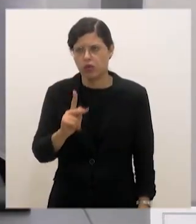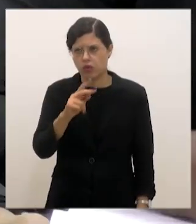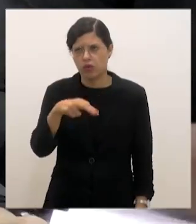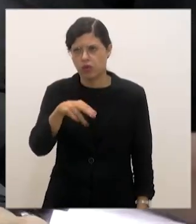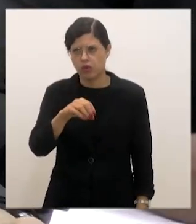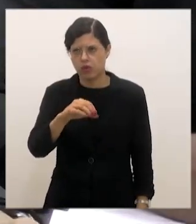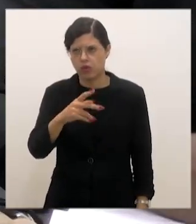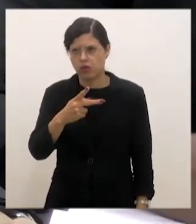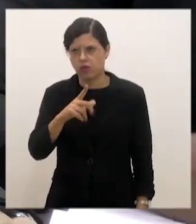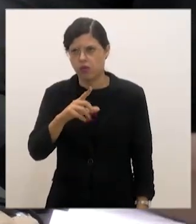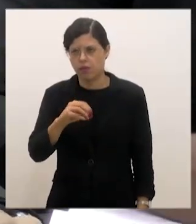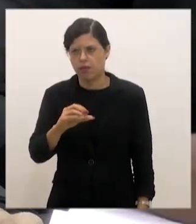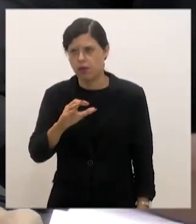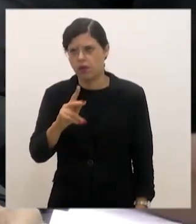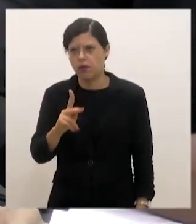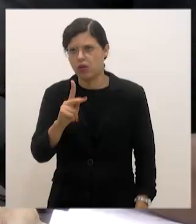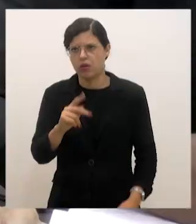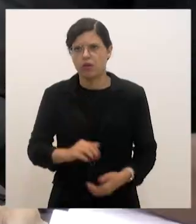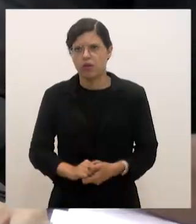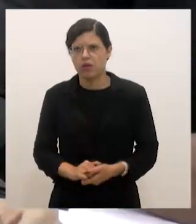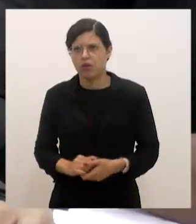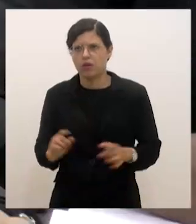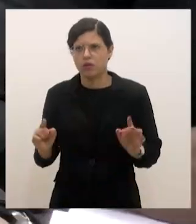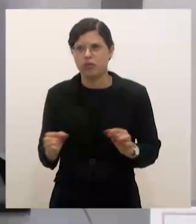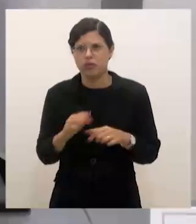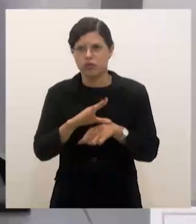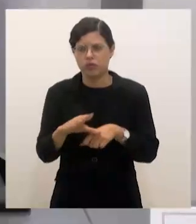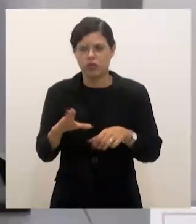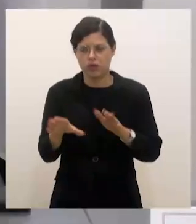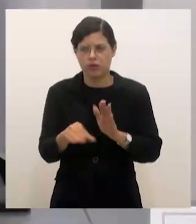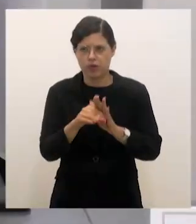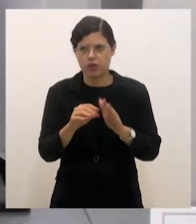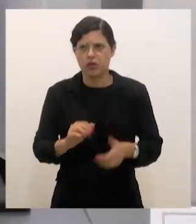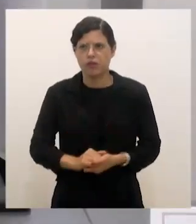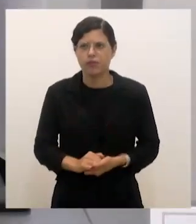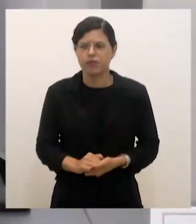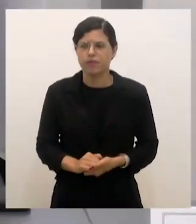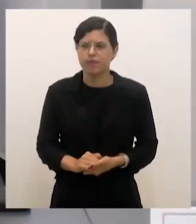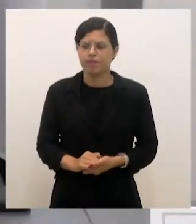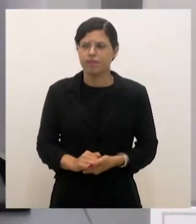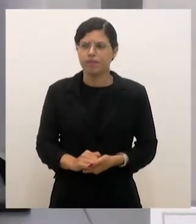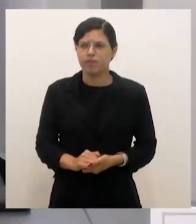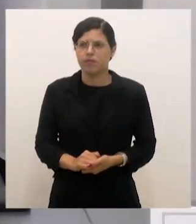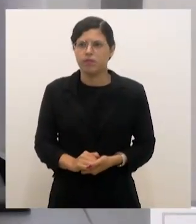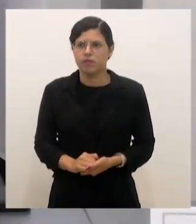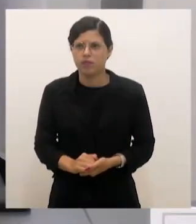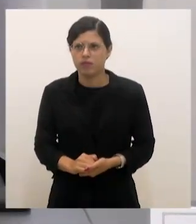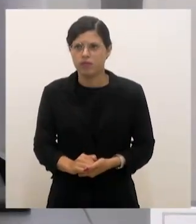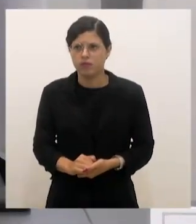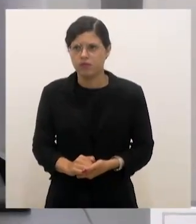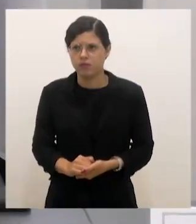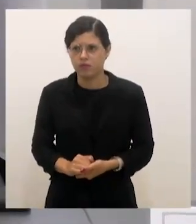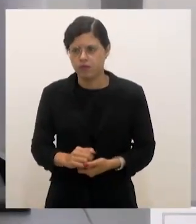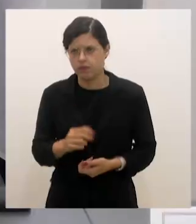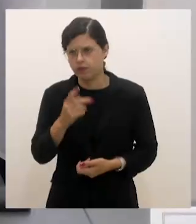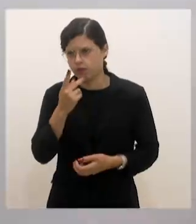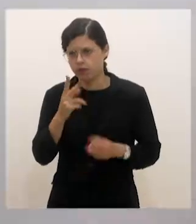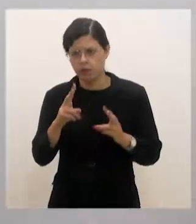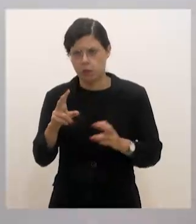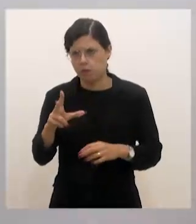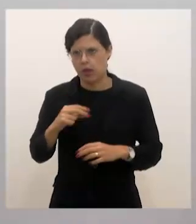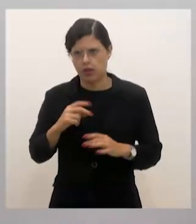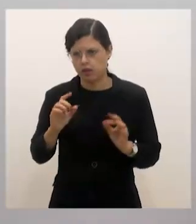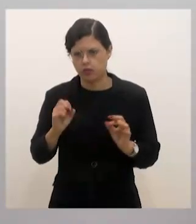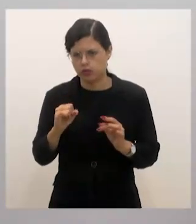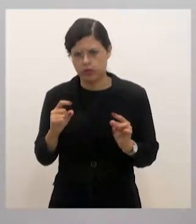alteração? Positivo. Então, Constitucionalidade com emenda. Sem entrar no mérito da constitucionalidade ou